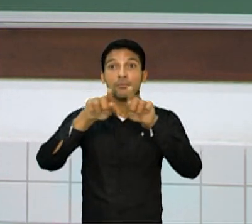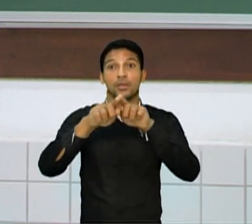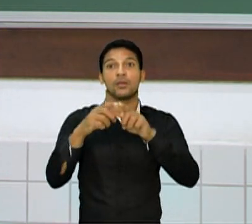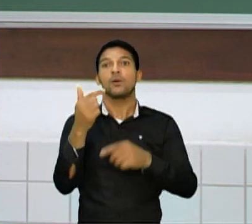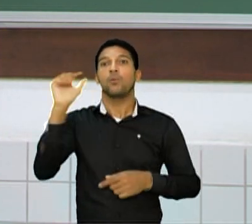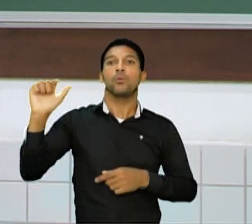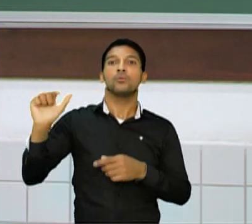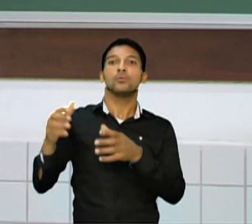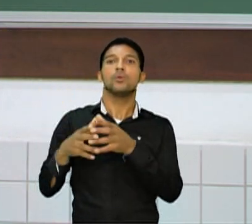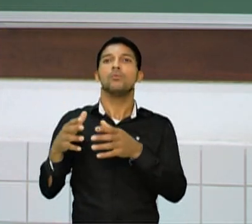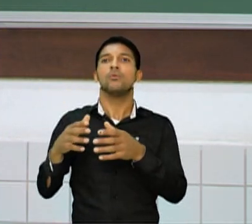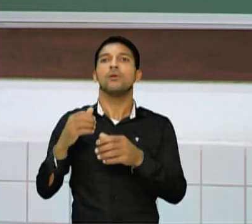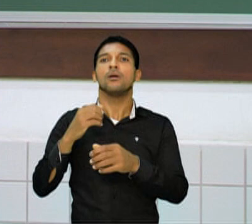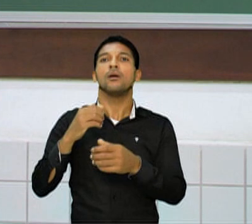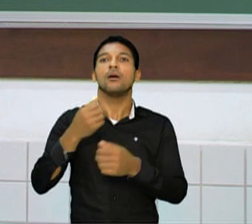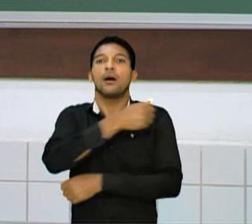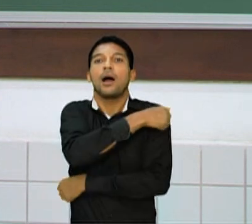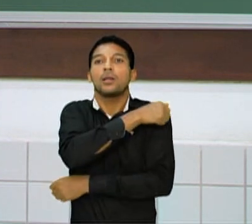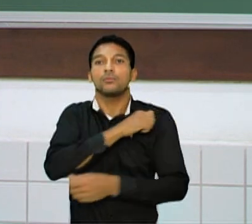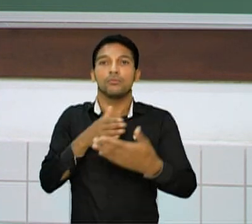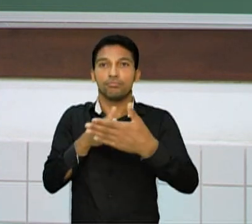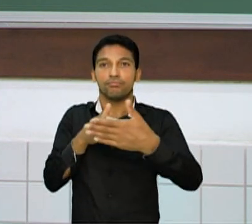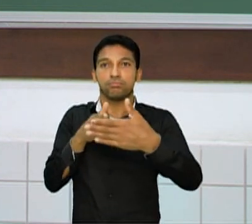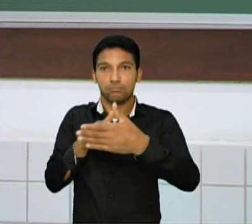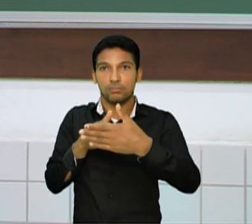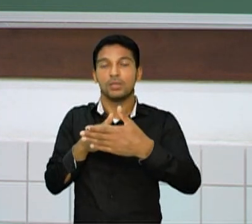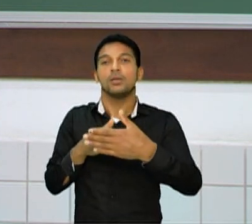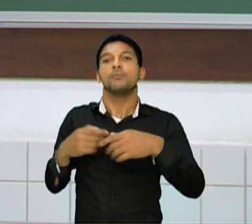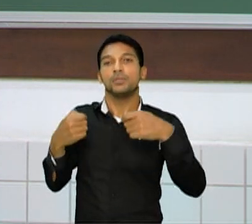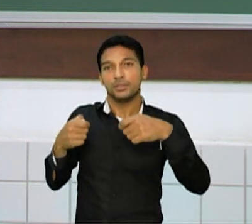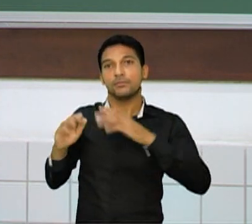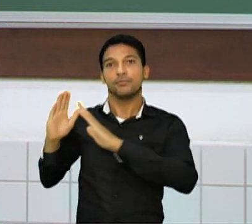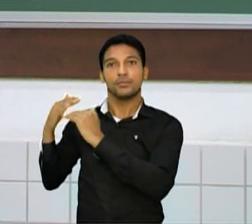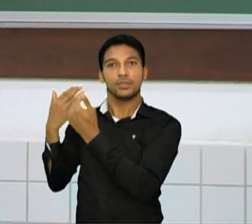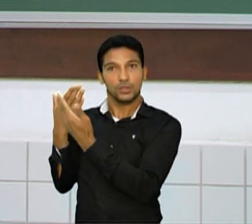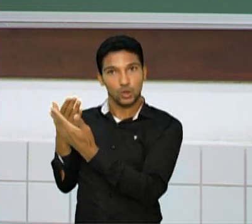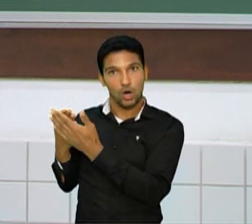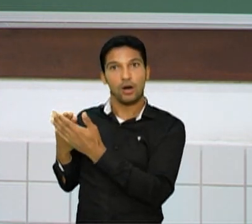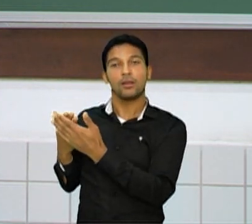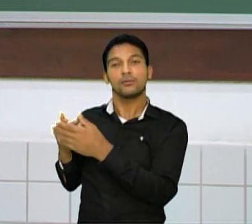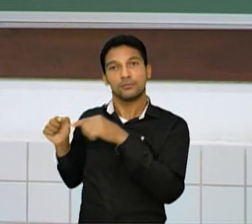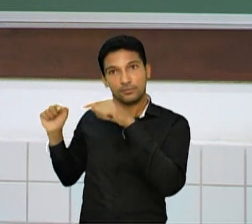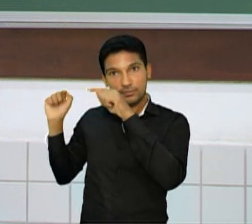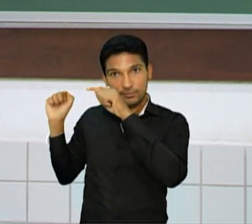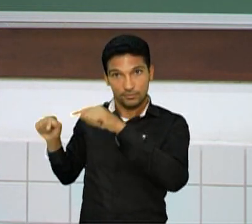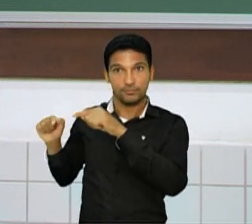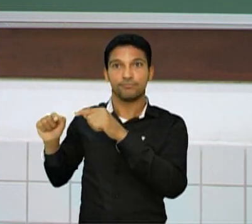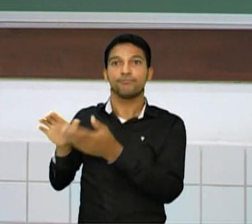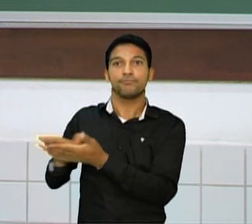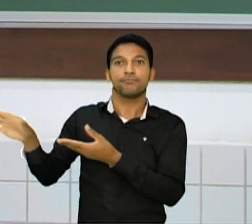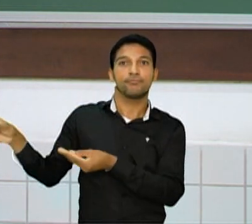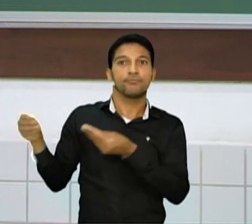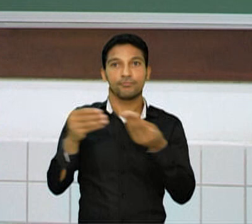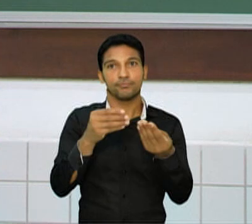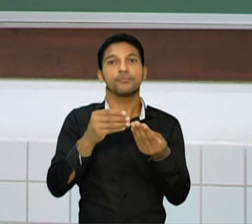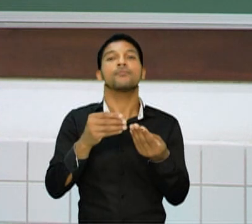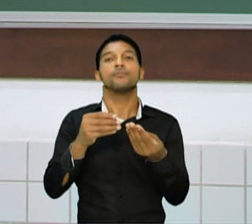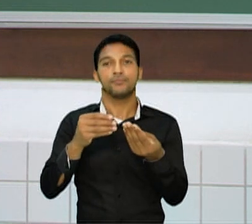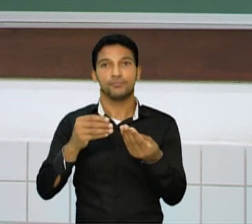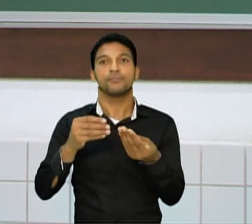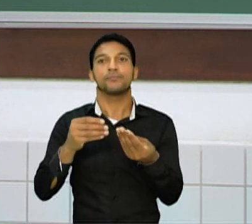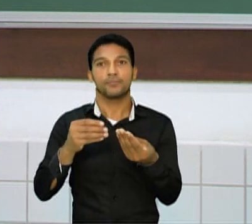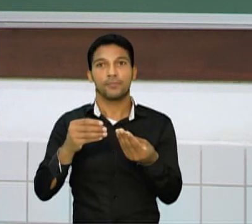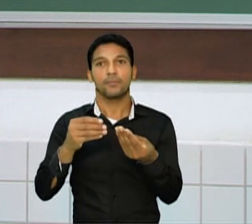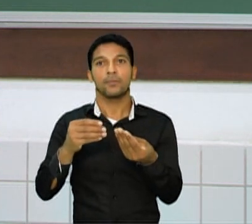uma ponte com seu professor para esclarecer dúvidas e aprimorar, porque sempre uma palavra amiga faz uma diferença grande.